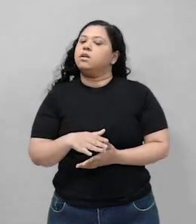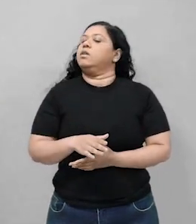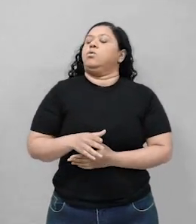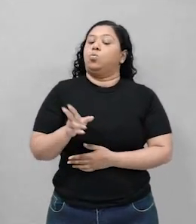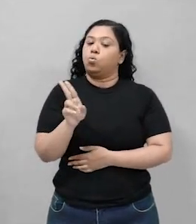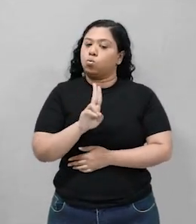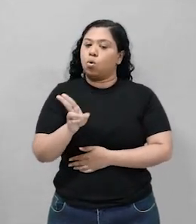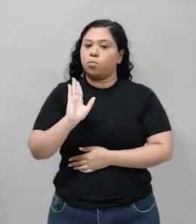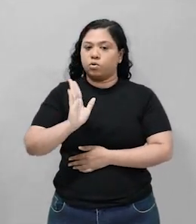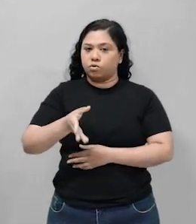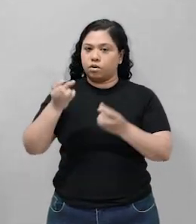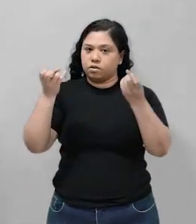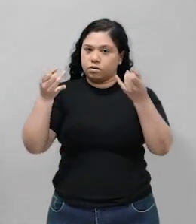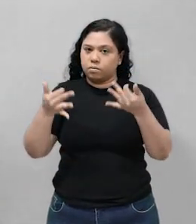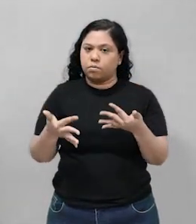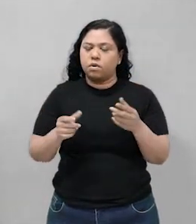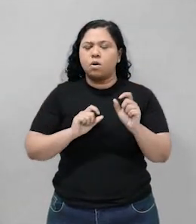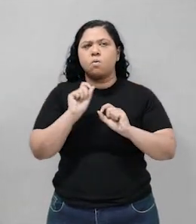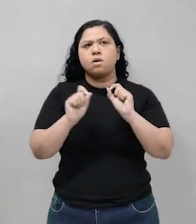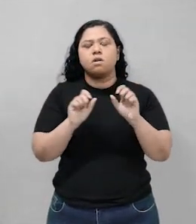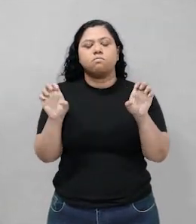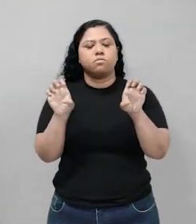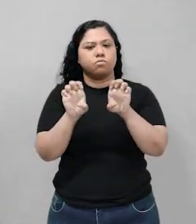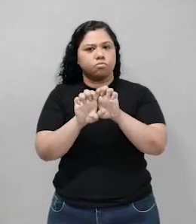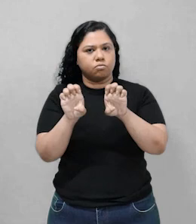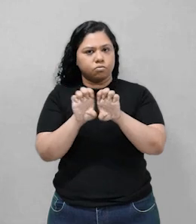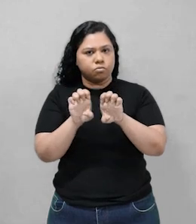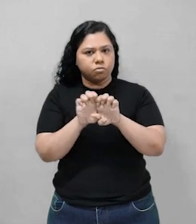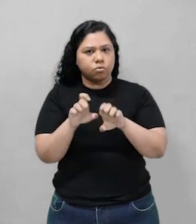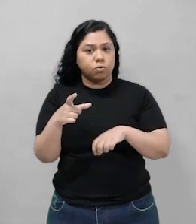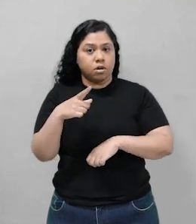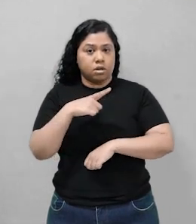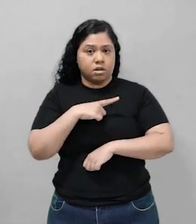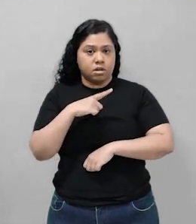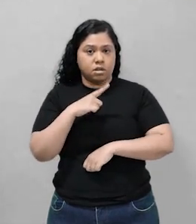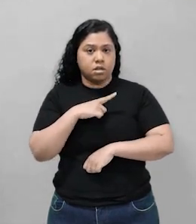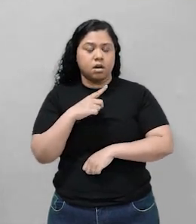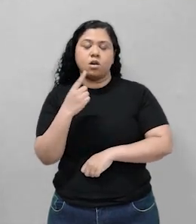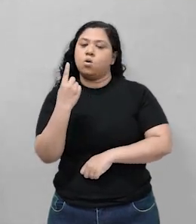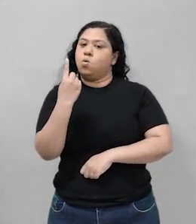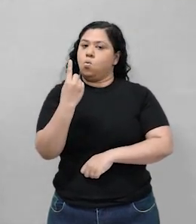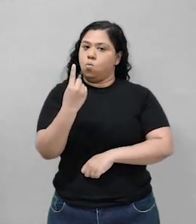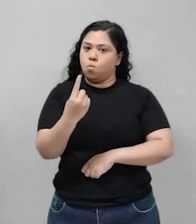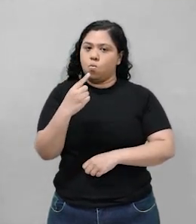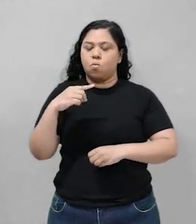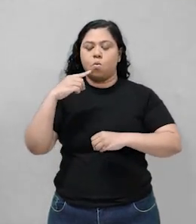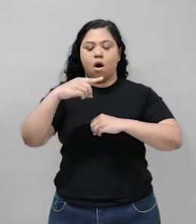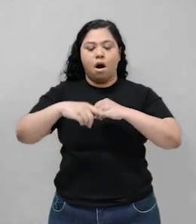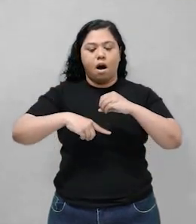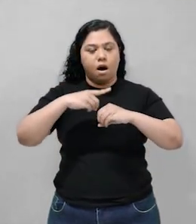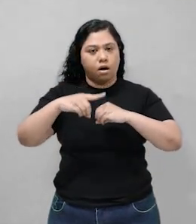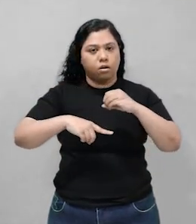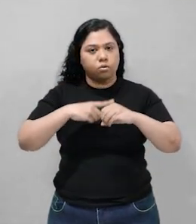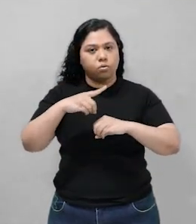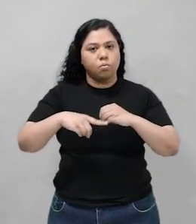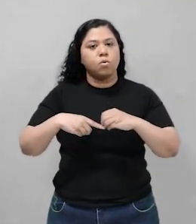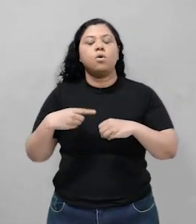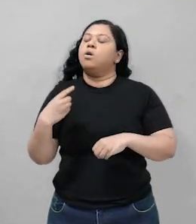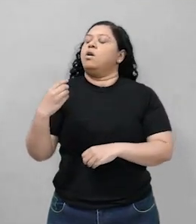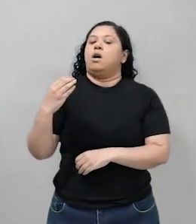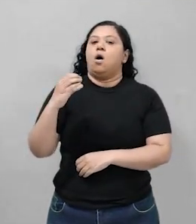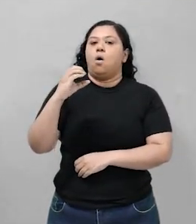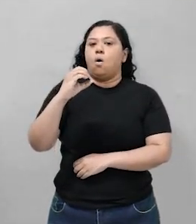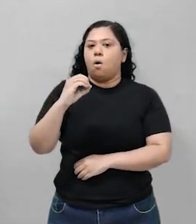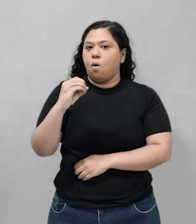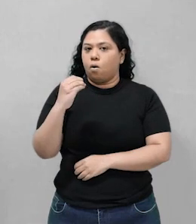nome já diz, são as estruturas que vão apresentar pelo menos um átomo de oxigênio, na sua